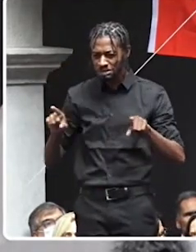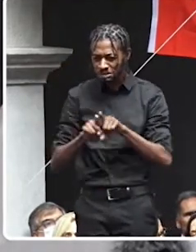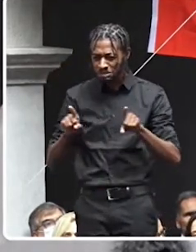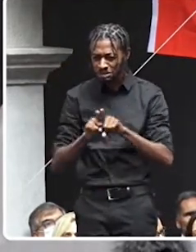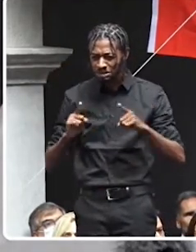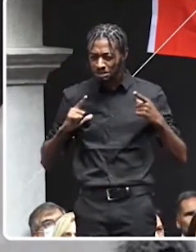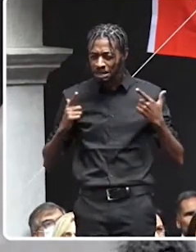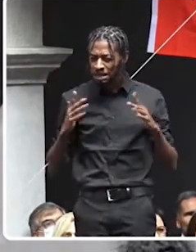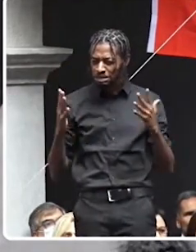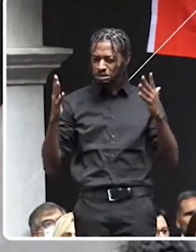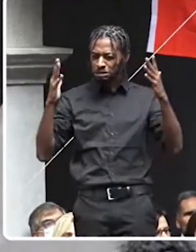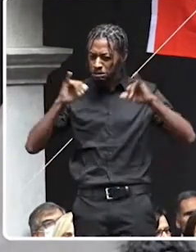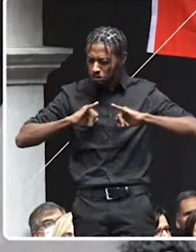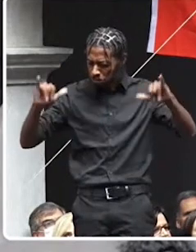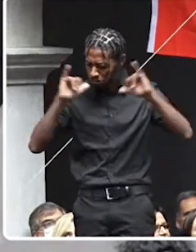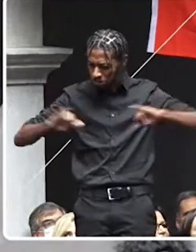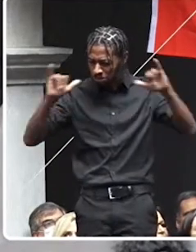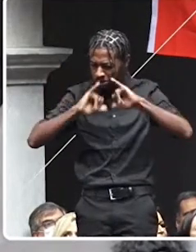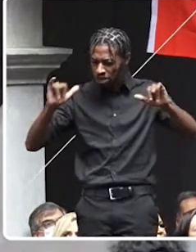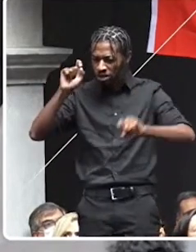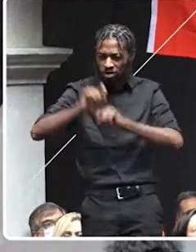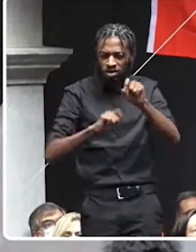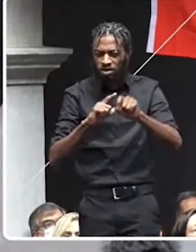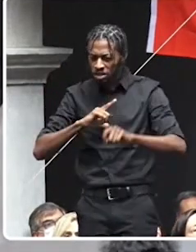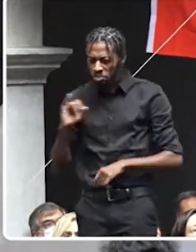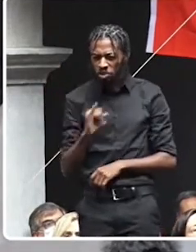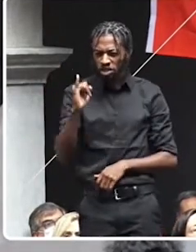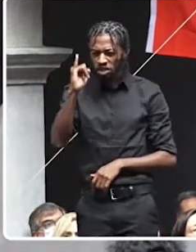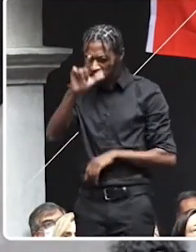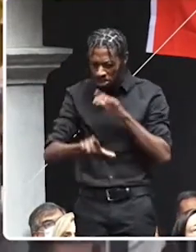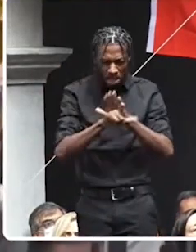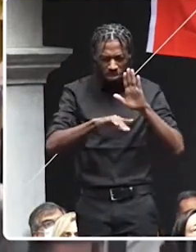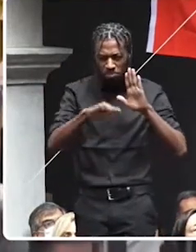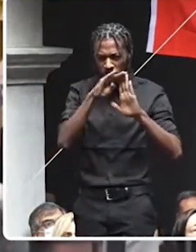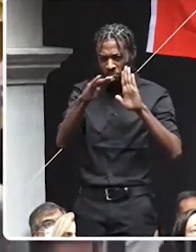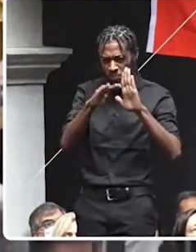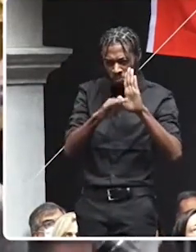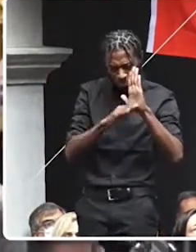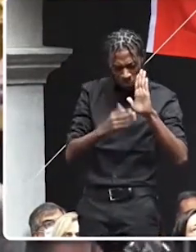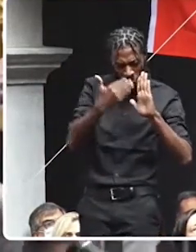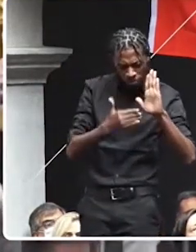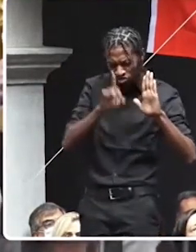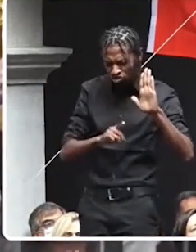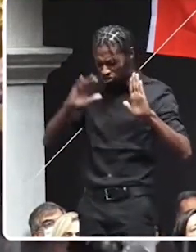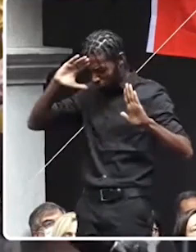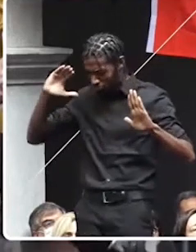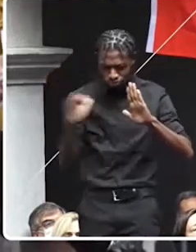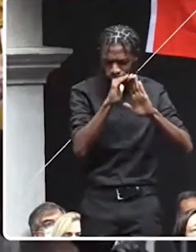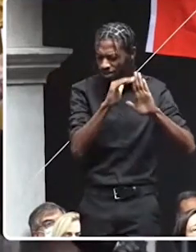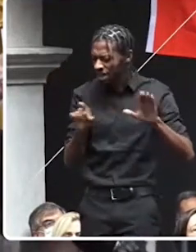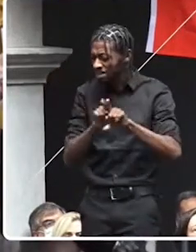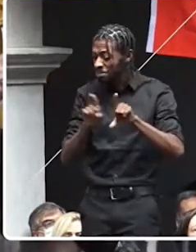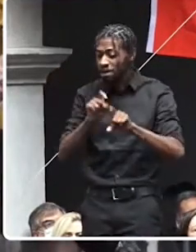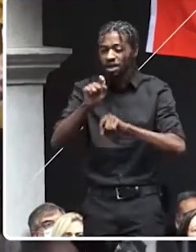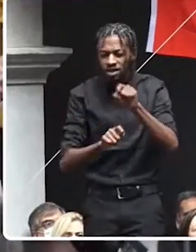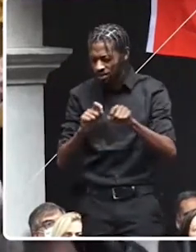o restabelecimento do Estado de Direito e a convocação de uma Assembleia Nacional